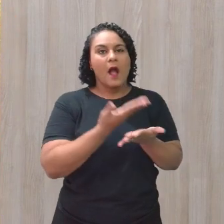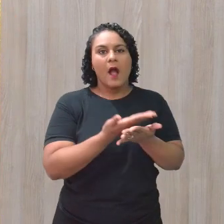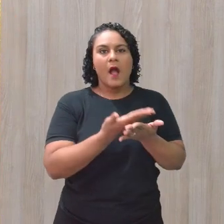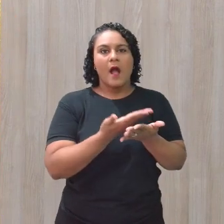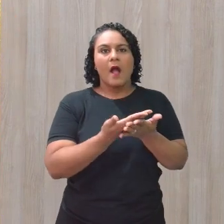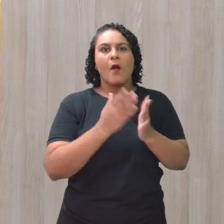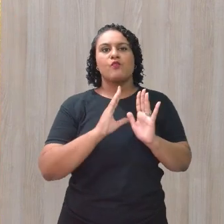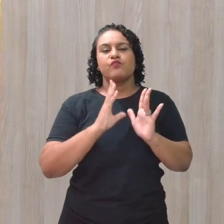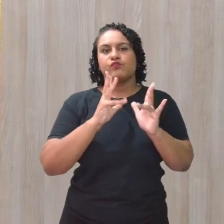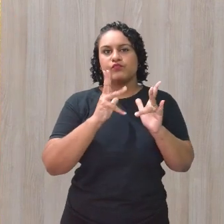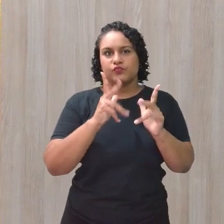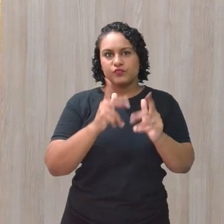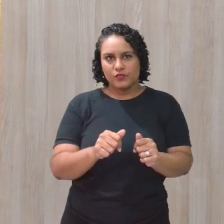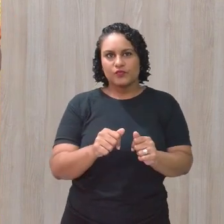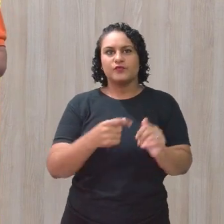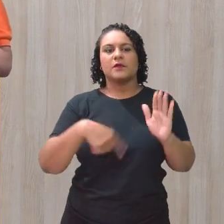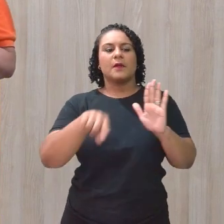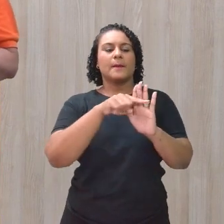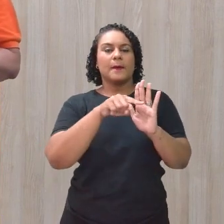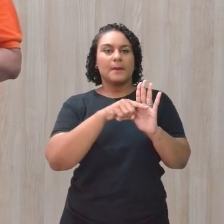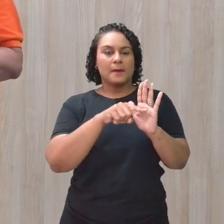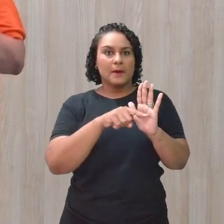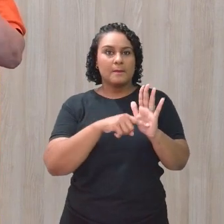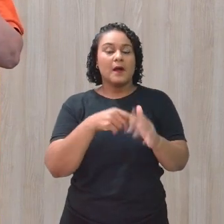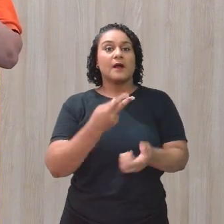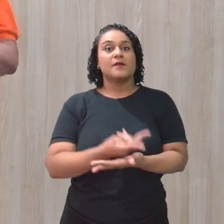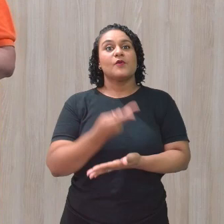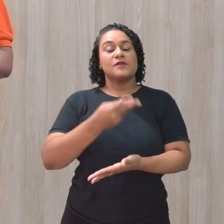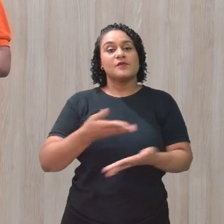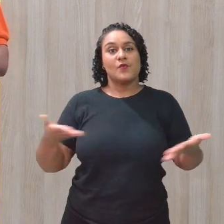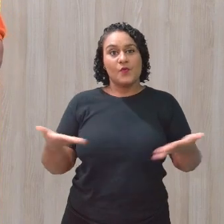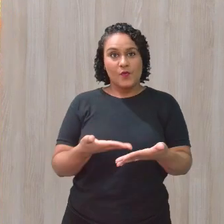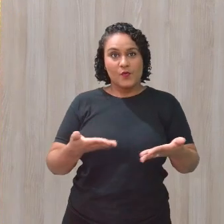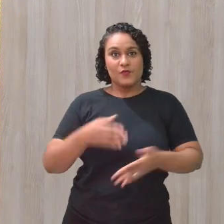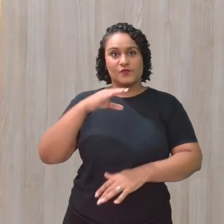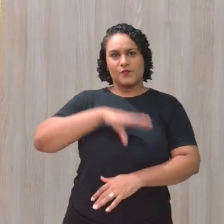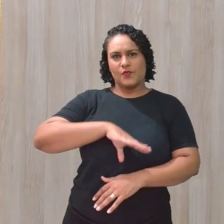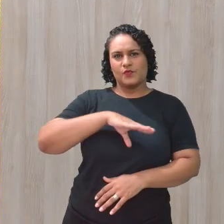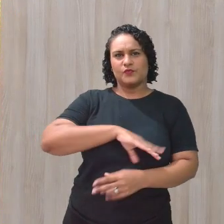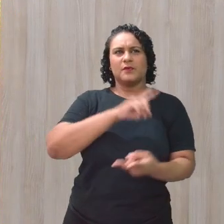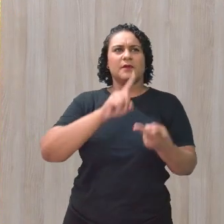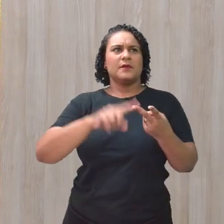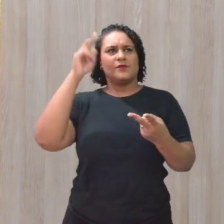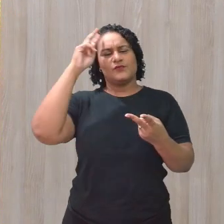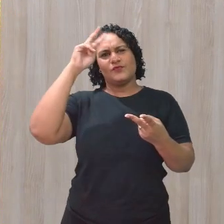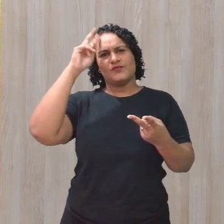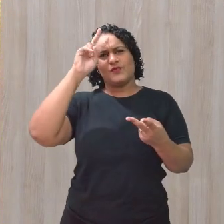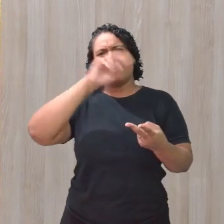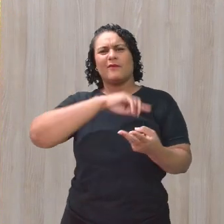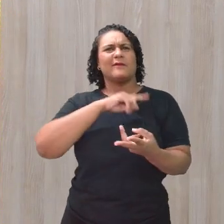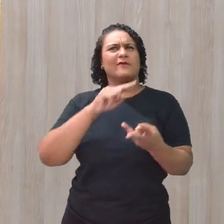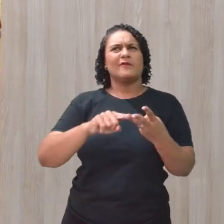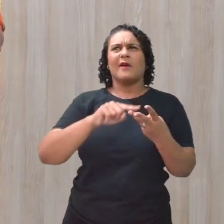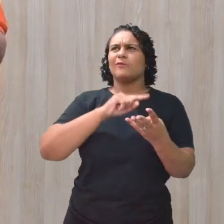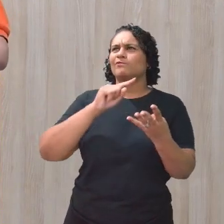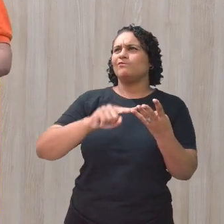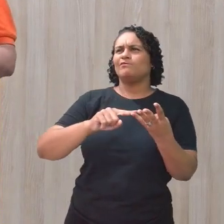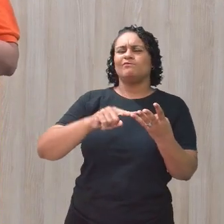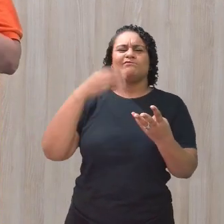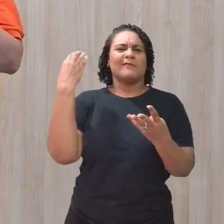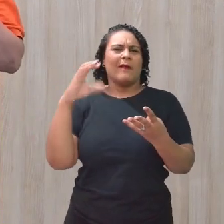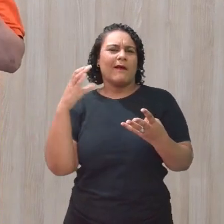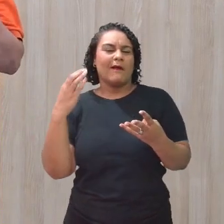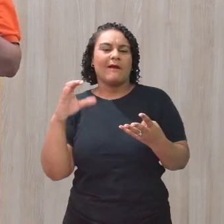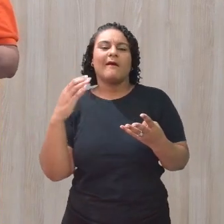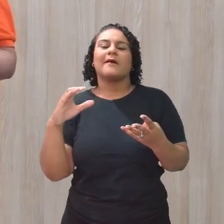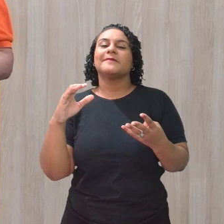assistirem depois a que está acontecendo hoje, de língua portuguesa, de história, não é?